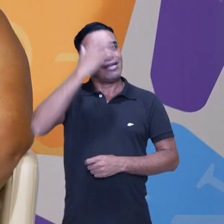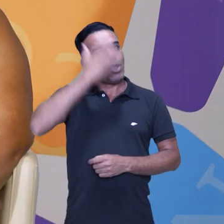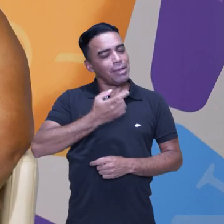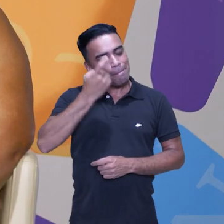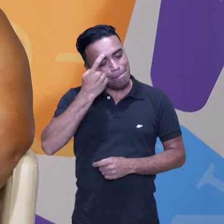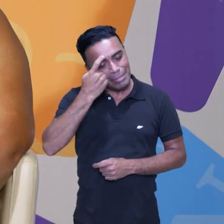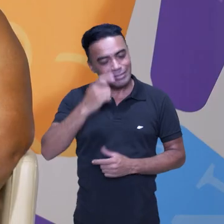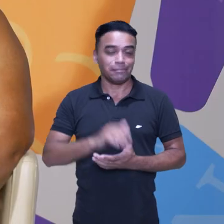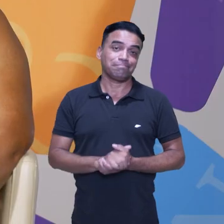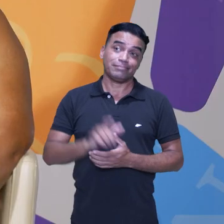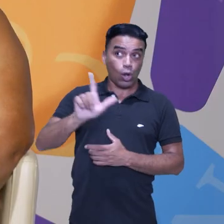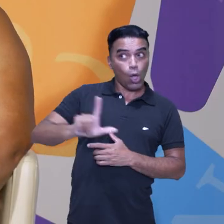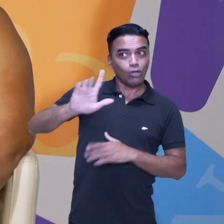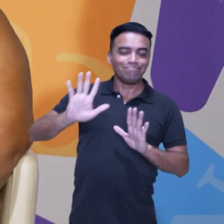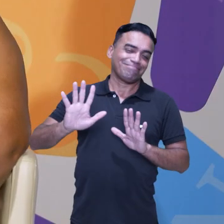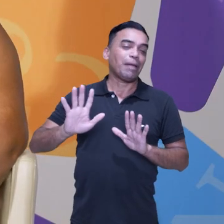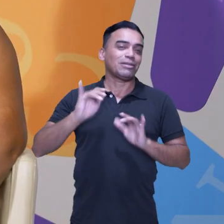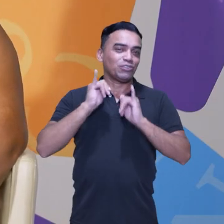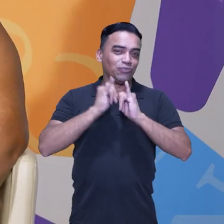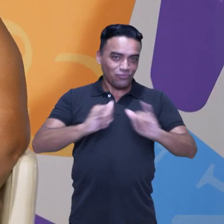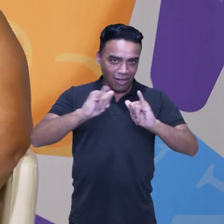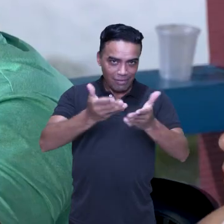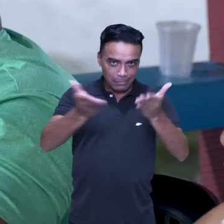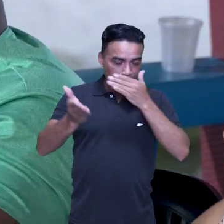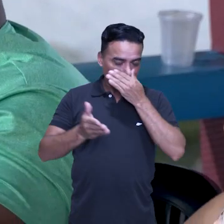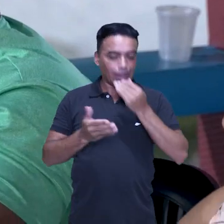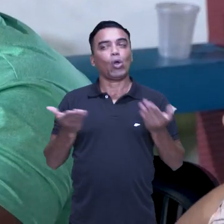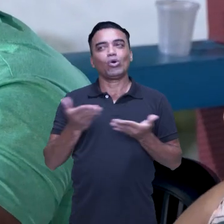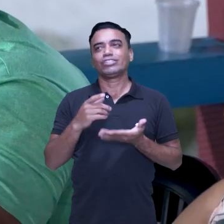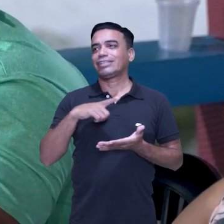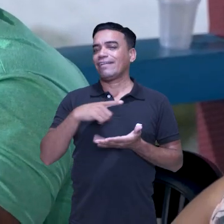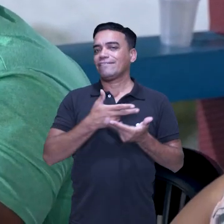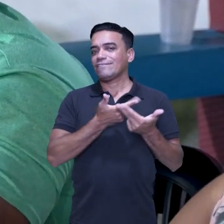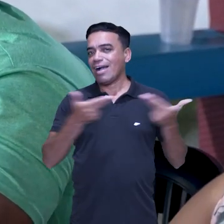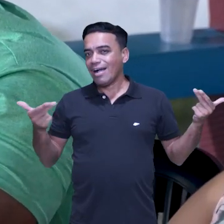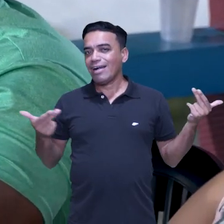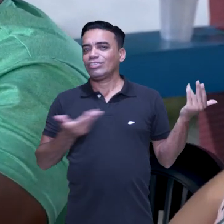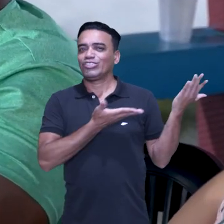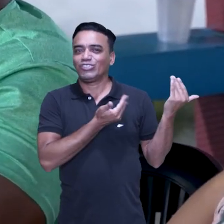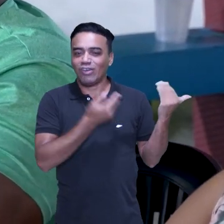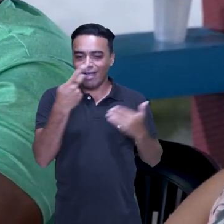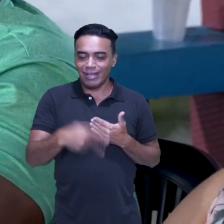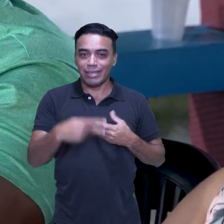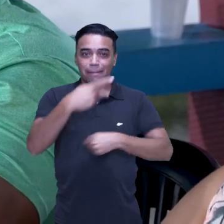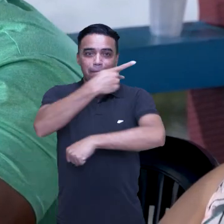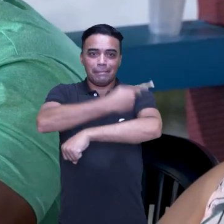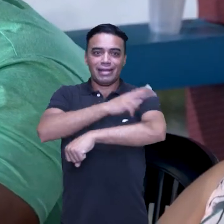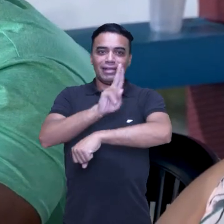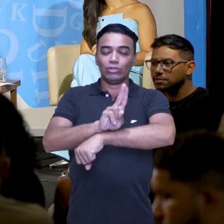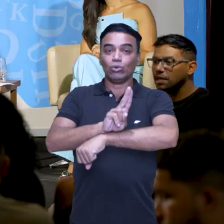pensar, né? Lógico. Mas deixa eu te falar. Hoje a gente tem vários garotos aqui em Paracatu que estão representando a